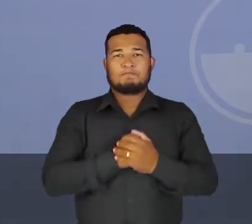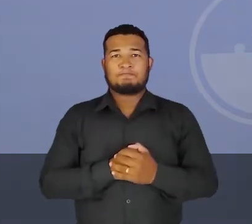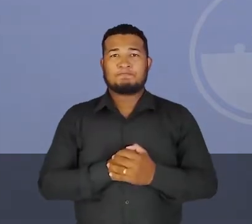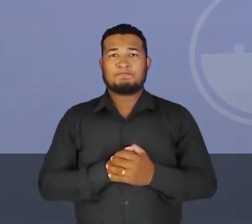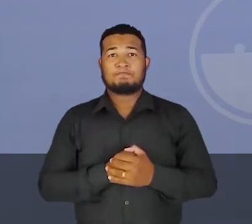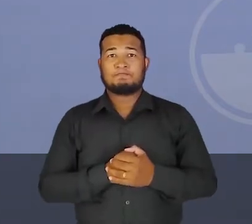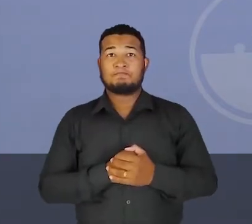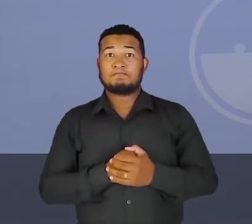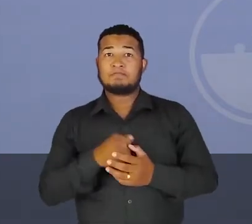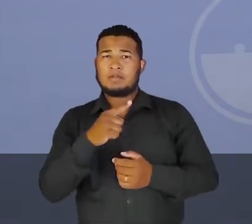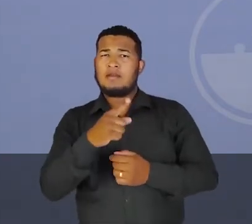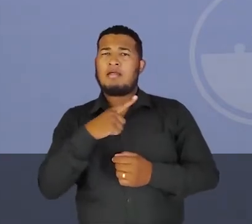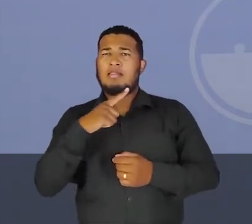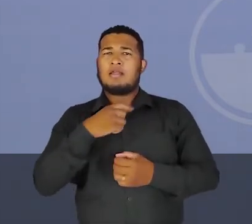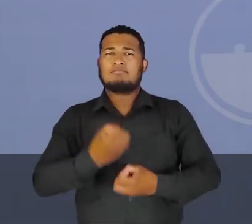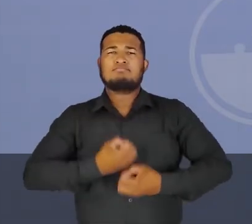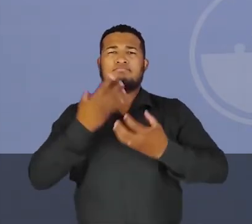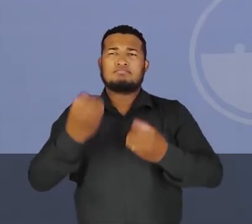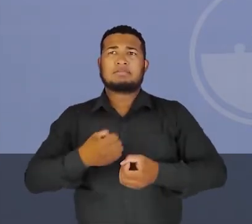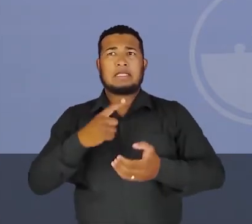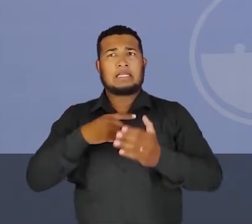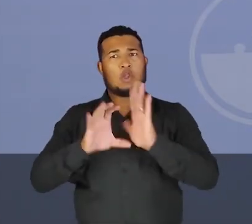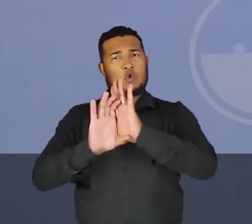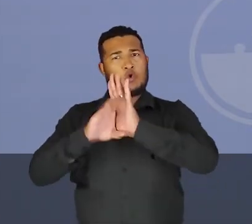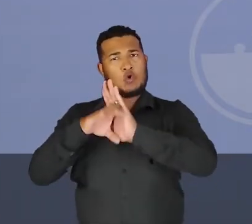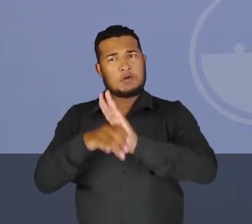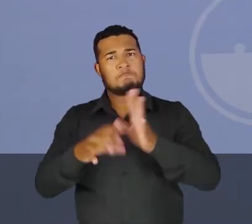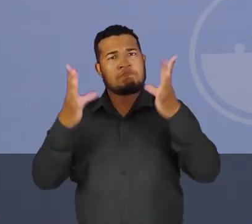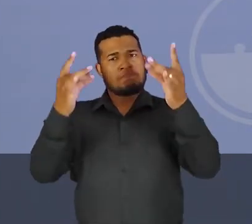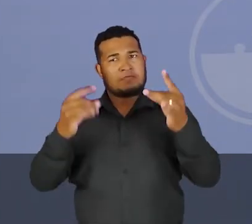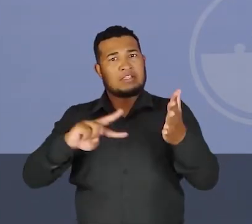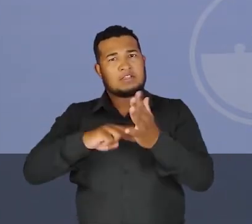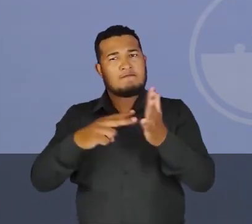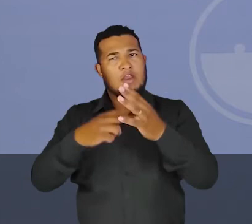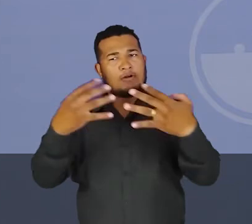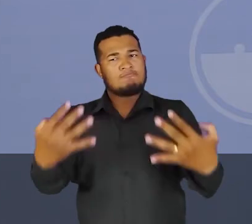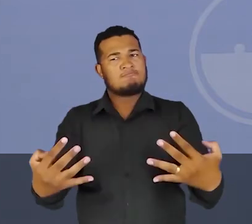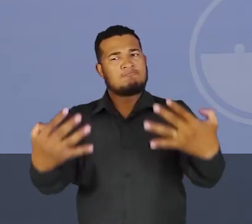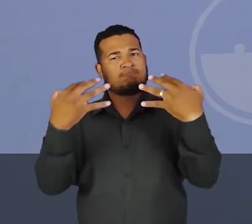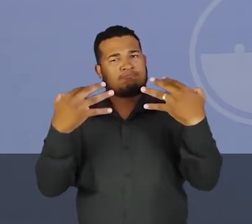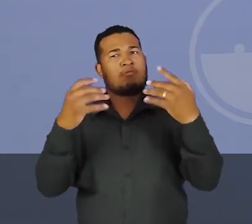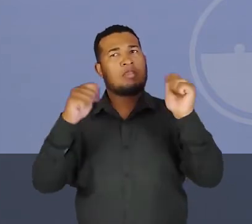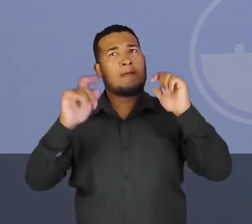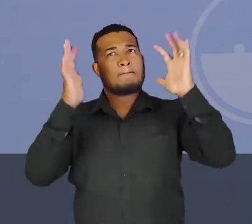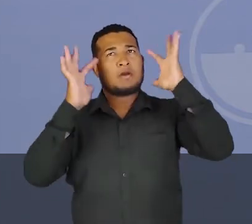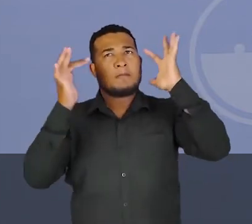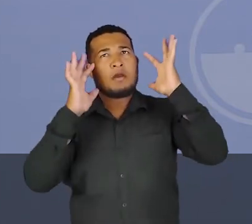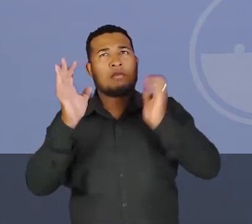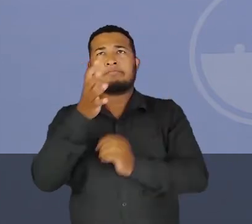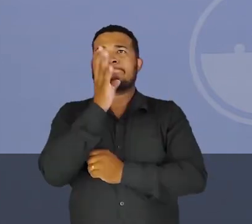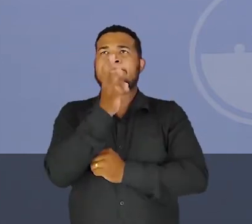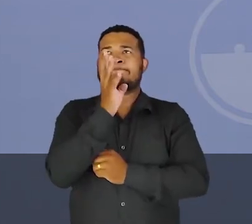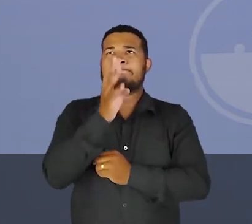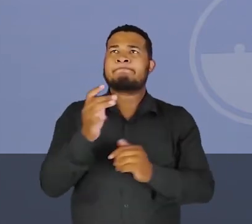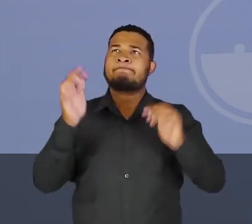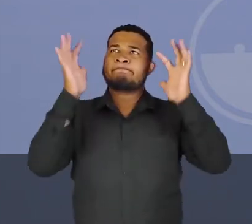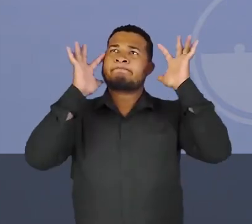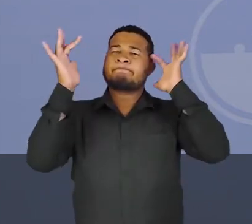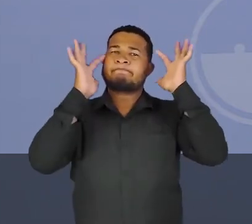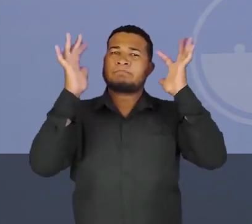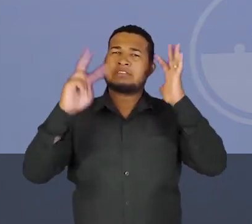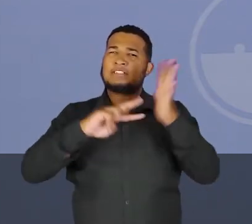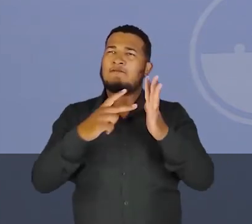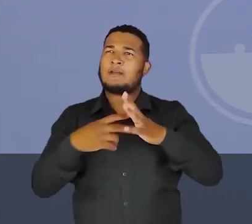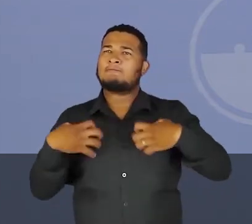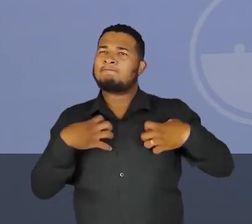Esse trabalho, quer dizer, tem muito de conceitual, né? É um trabalho que chama para o pensamento, para a crítica, né? É um trabalho que incomoda,